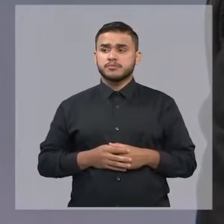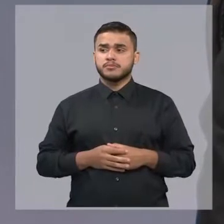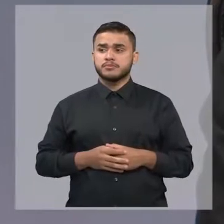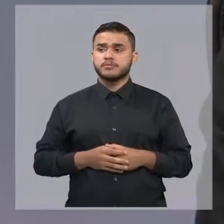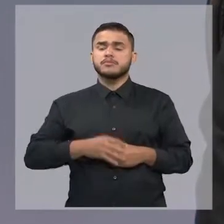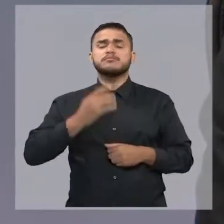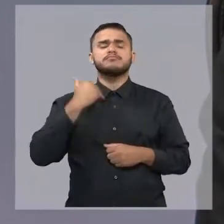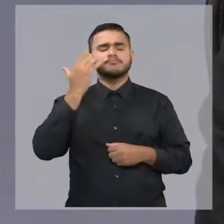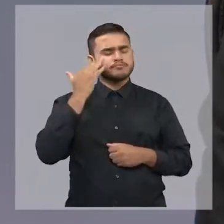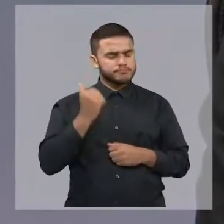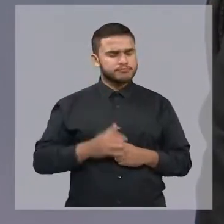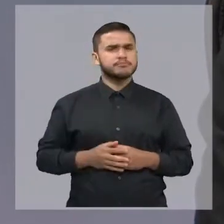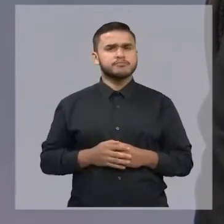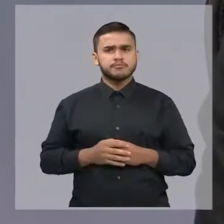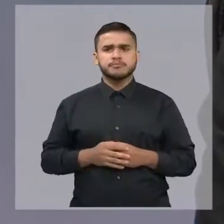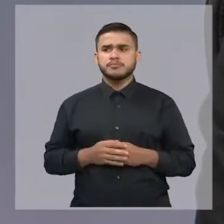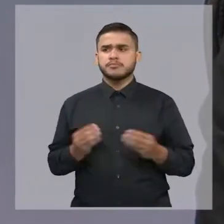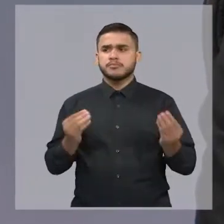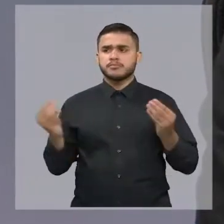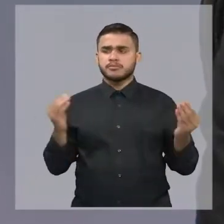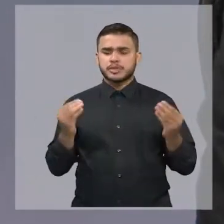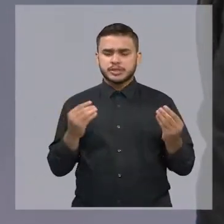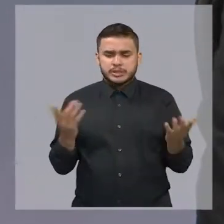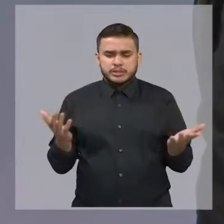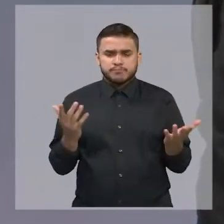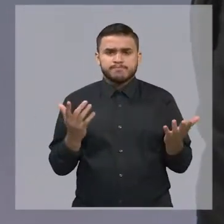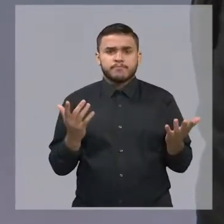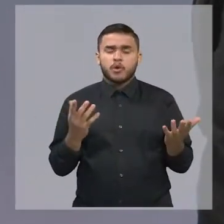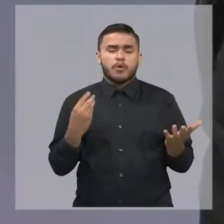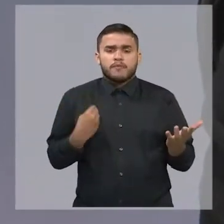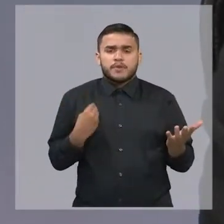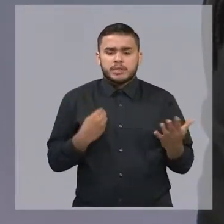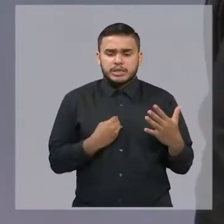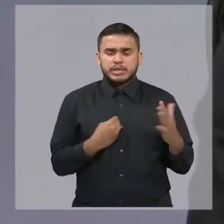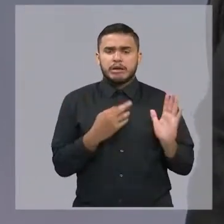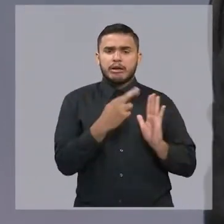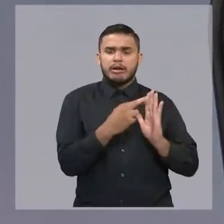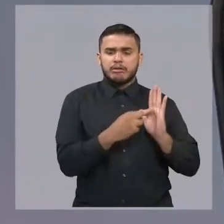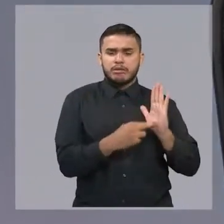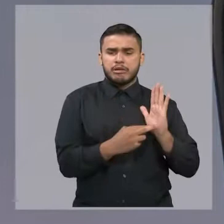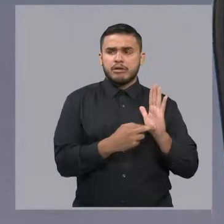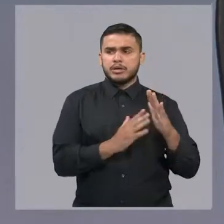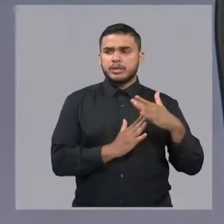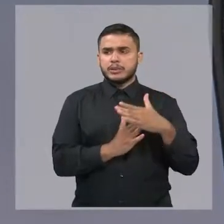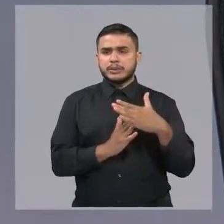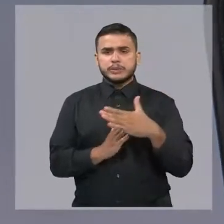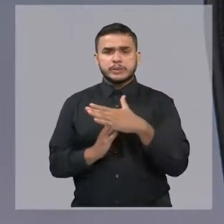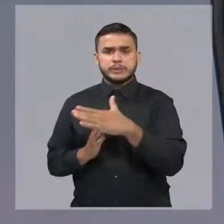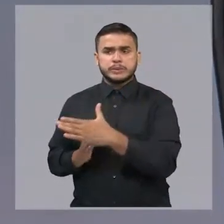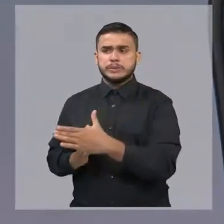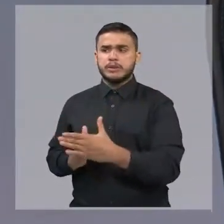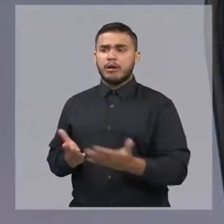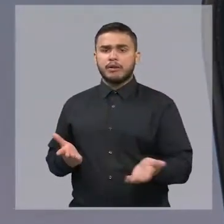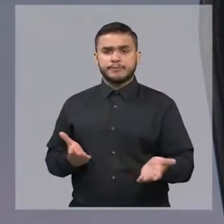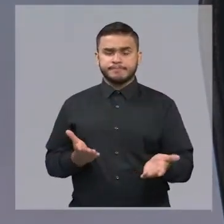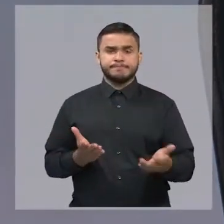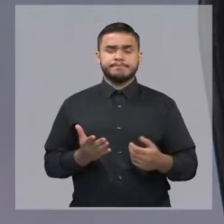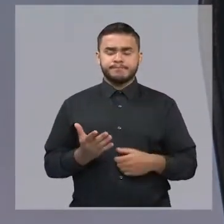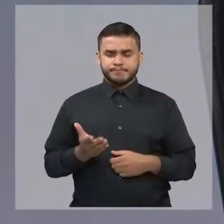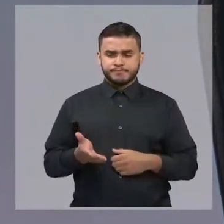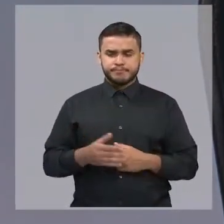ninguém gosta de conviver com restrição. Se falou muito aqui, professor Romo, o